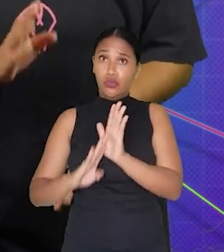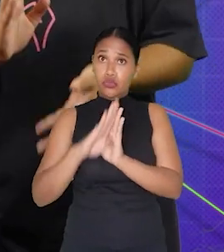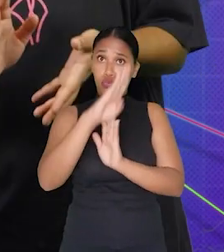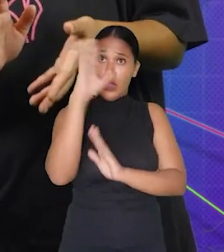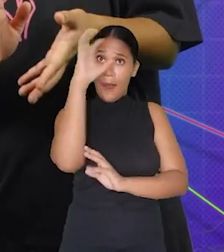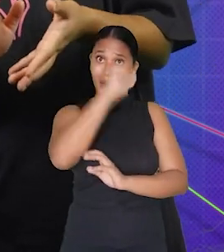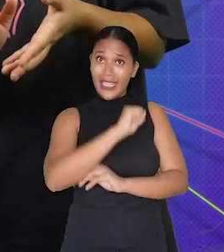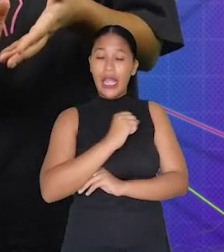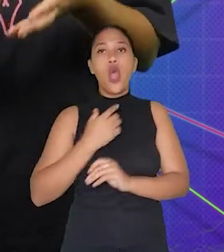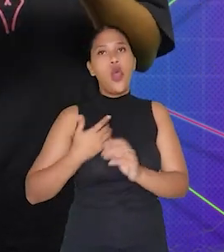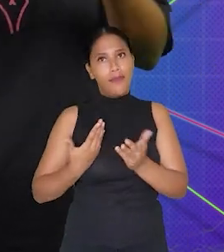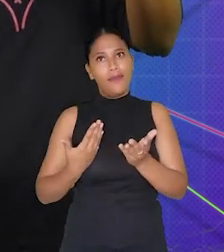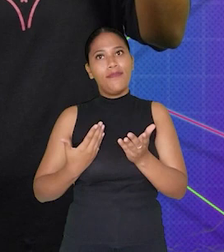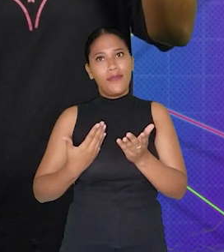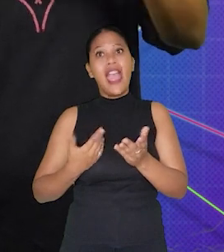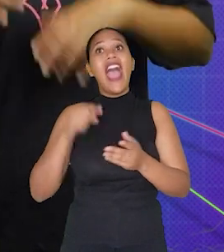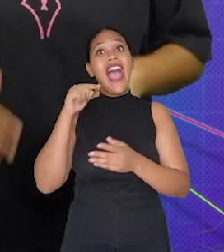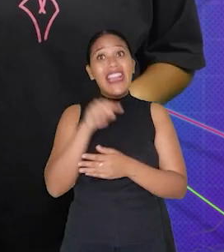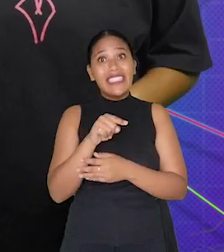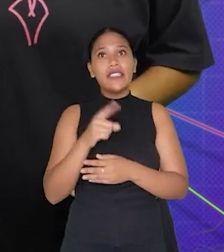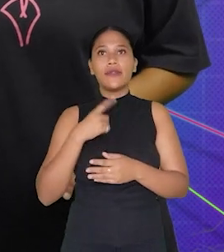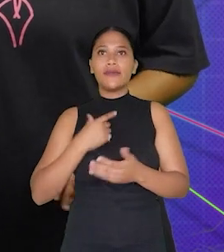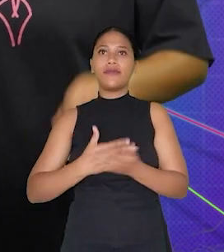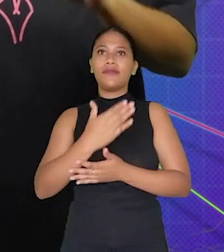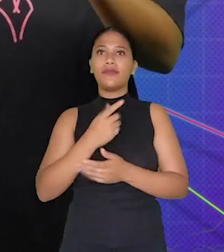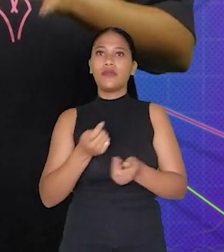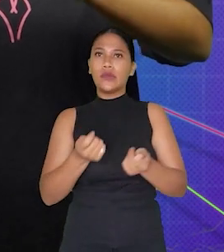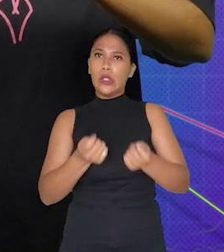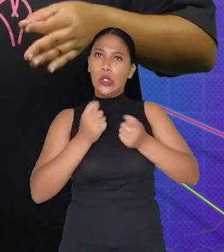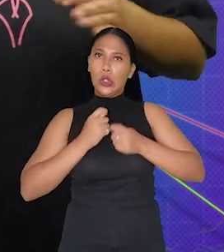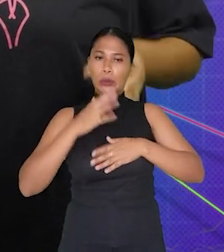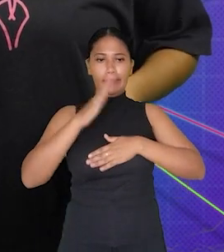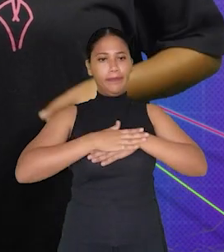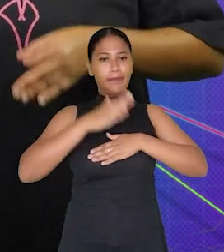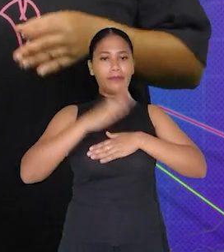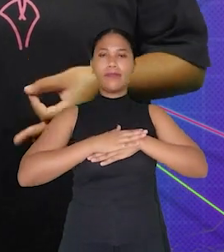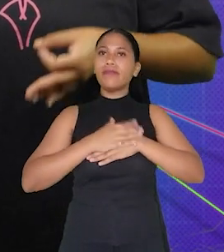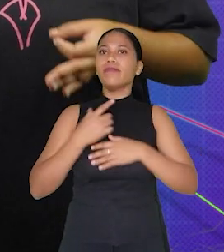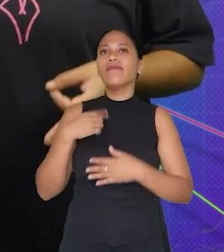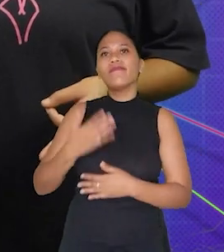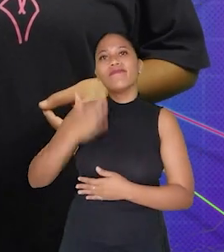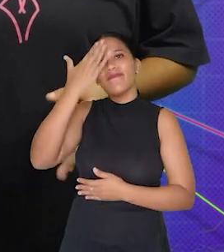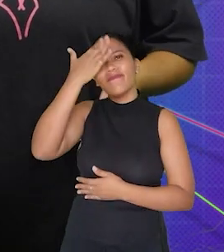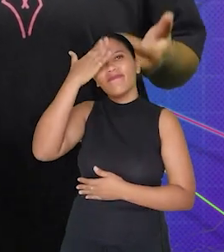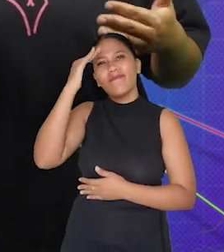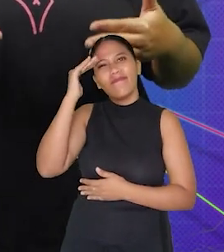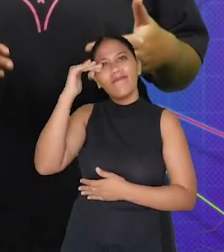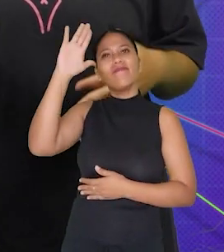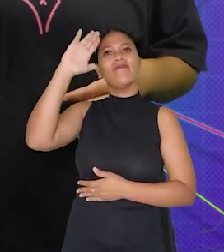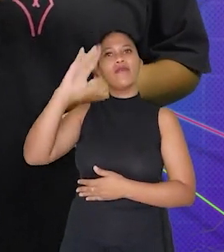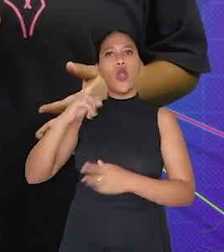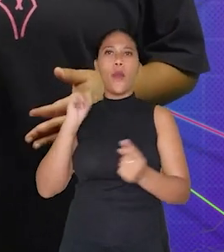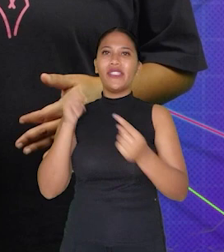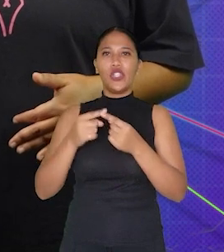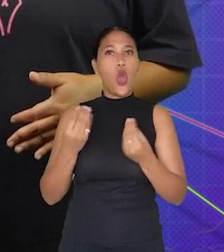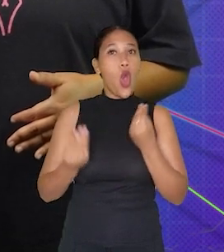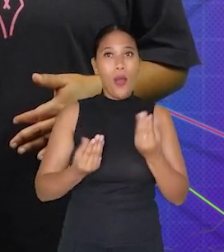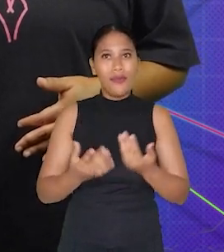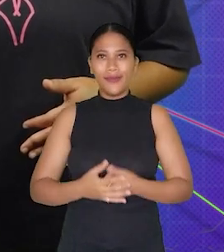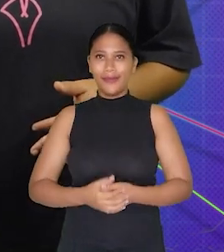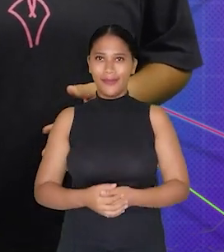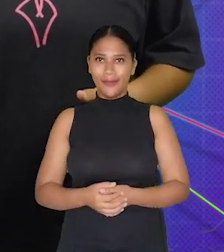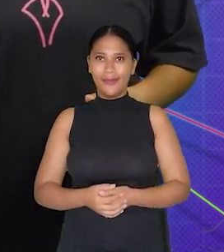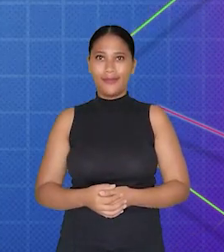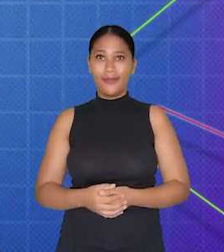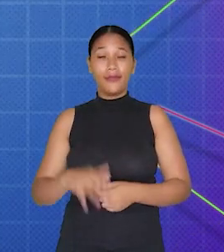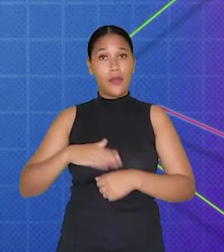habilidade, a curva de aprendizagem começa a subir e, nesse ponto, o jogador começa a dominar as mecânicas do jogo, a entender melhor como alcançar seus